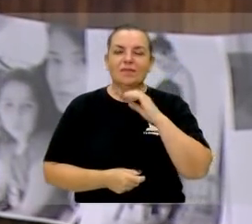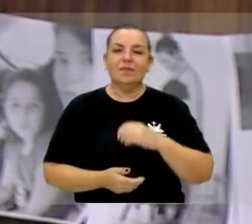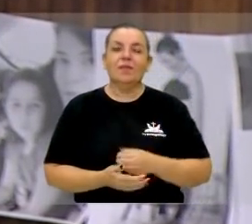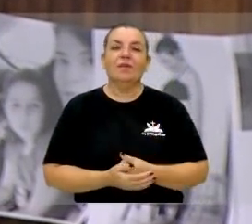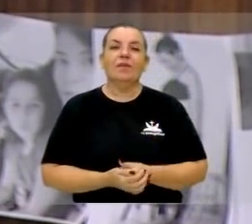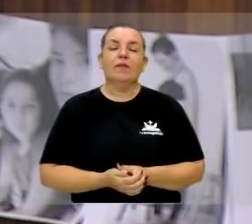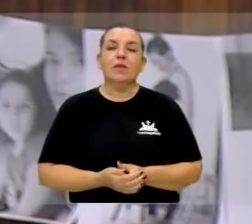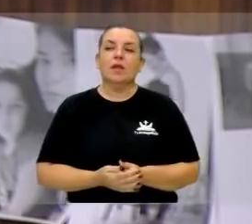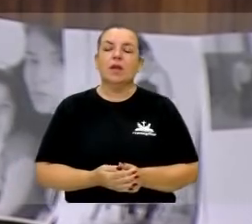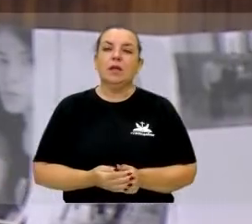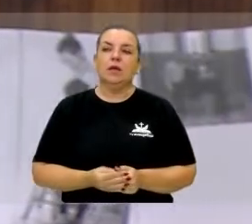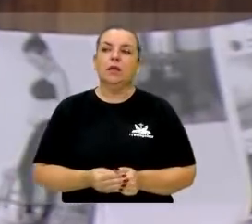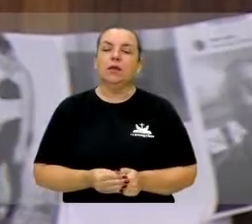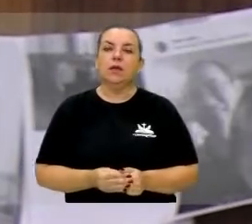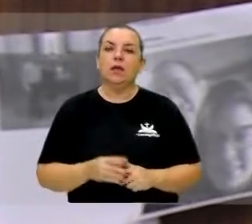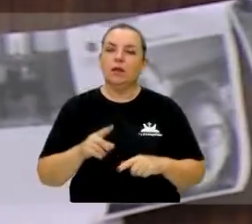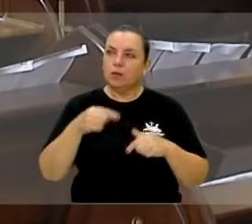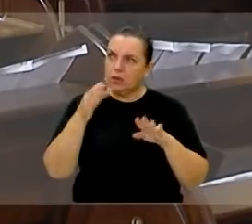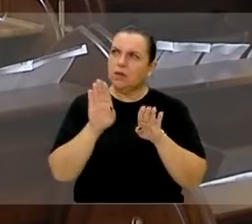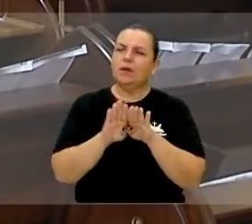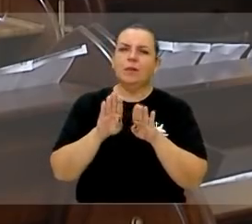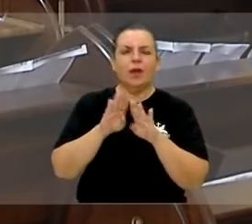Depois, confie em mim,